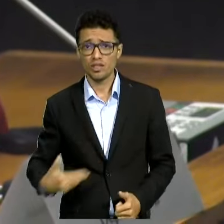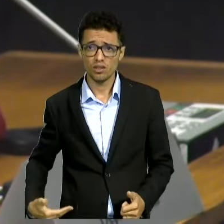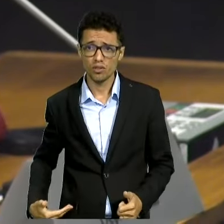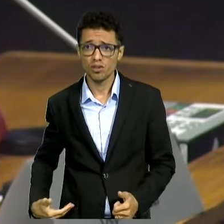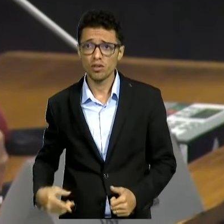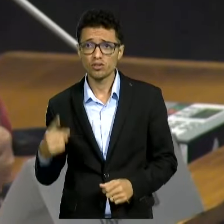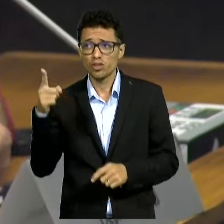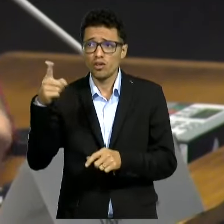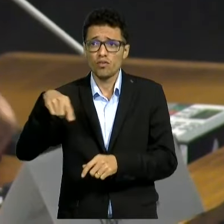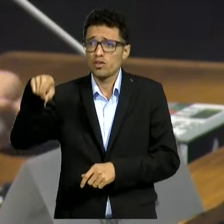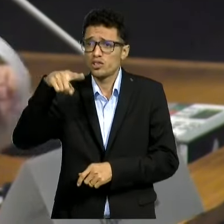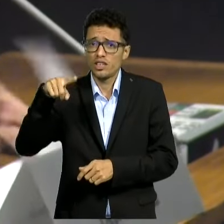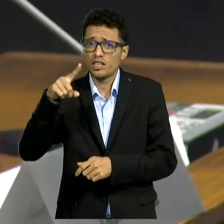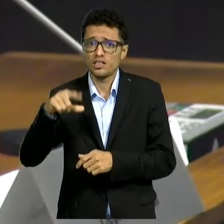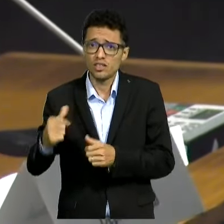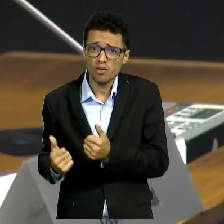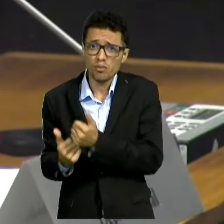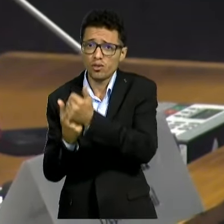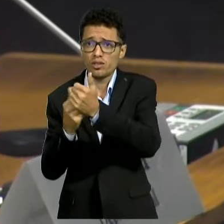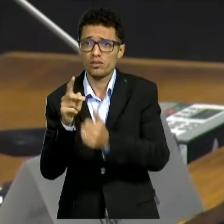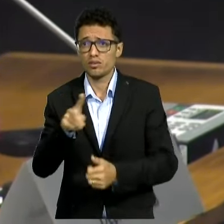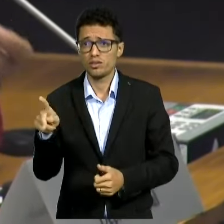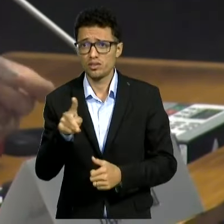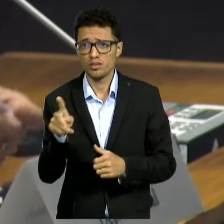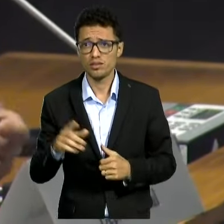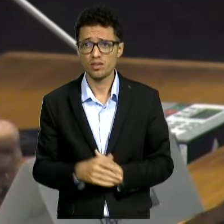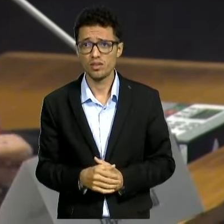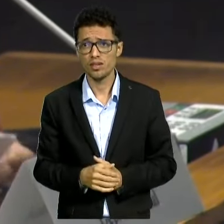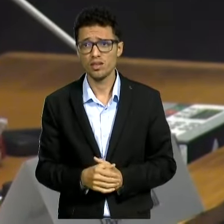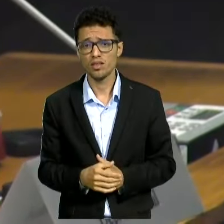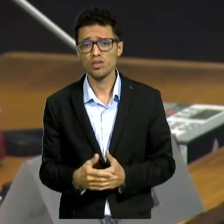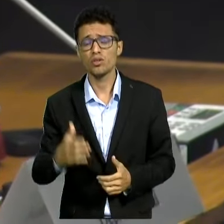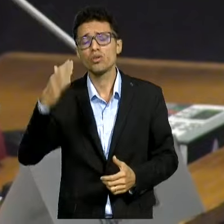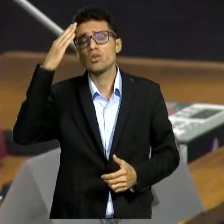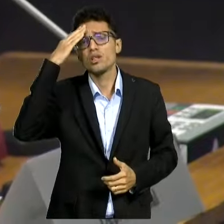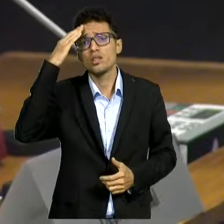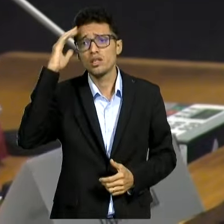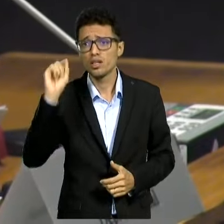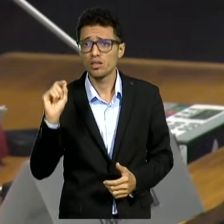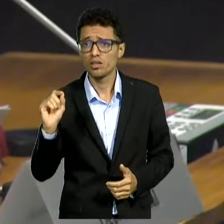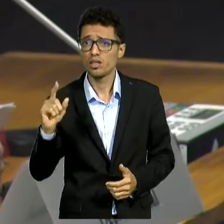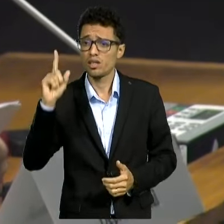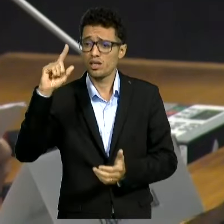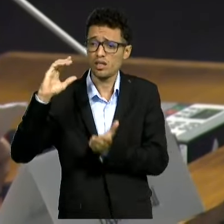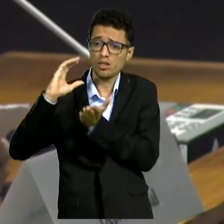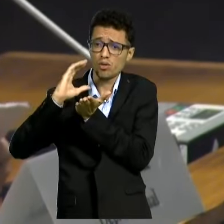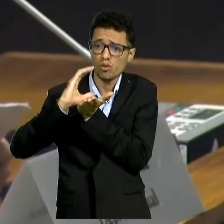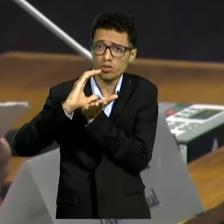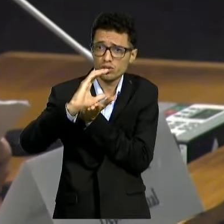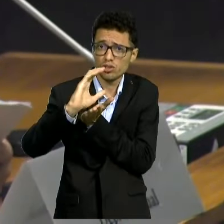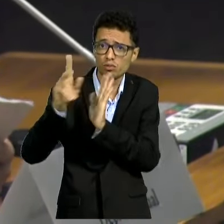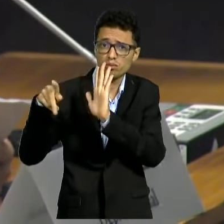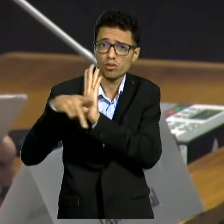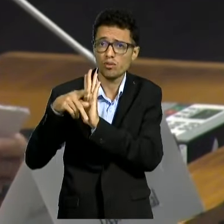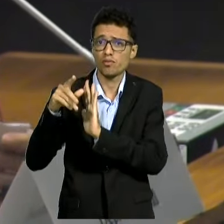Agora, o que é que eu entendo? Isso aí é um recurso federal. E se foi agora